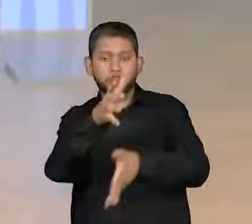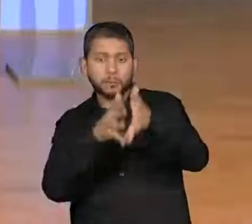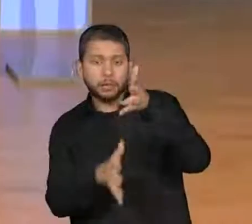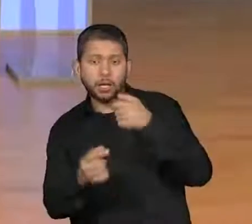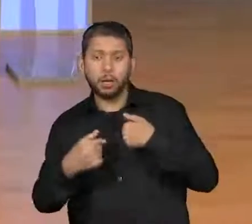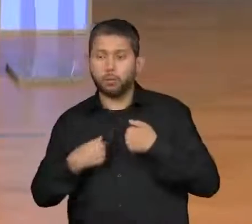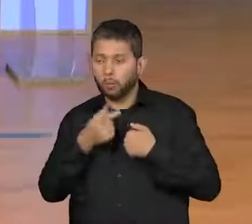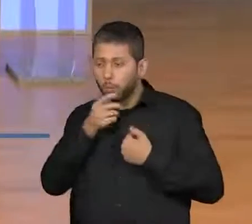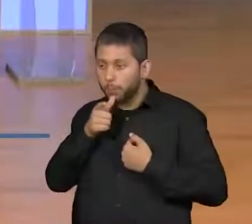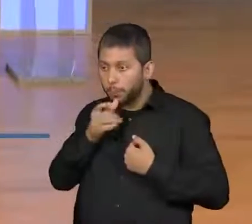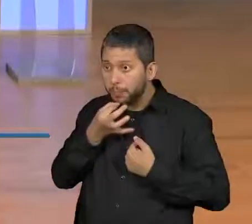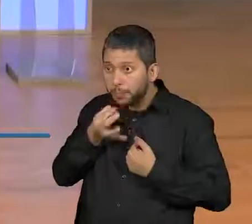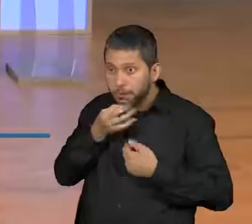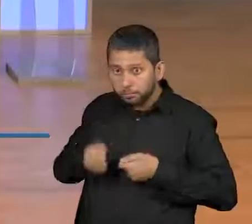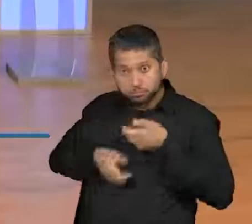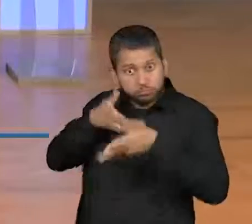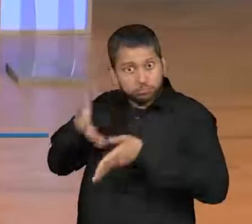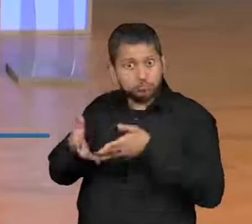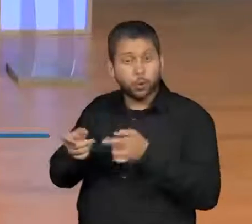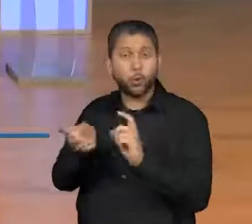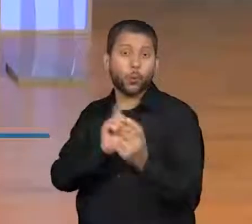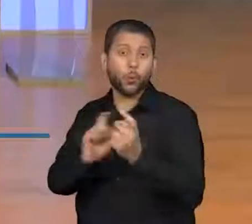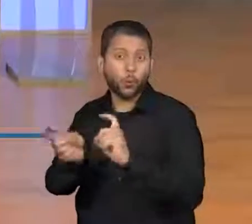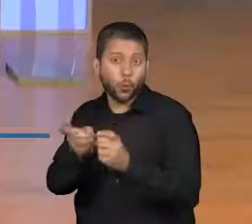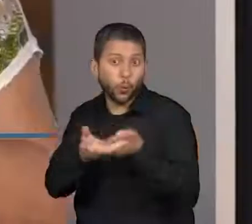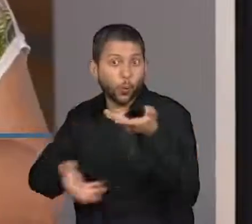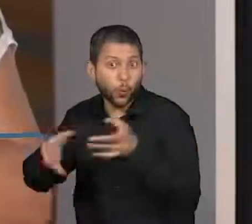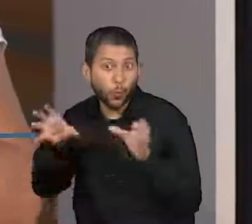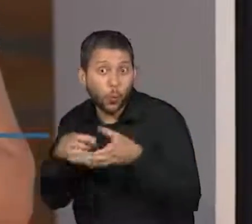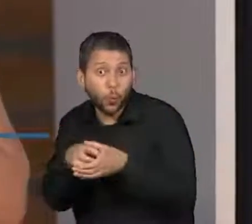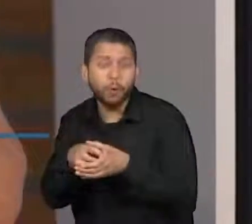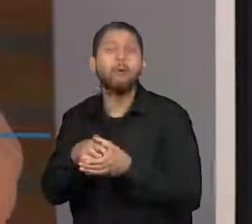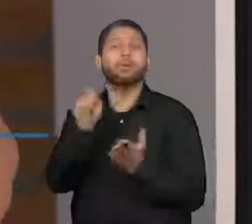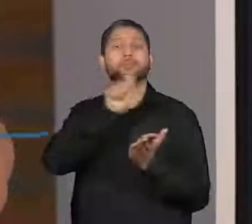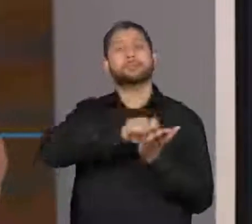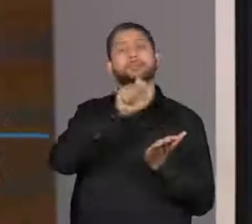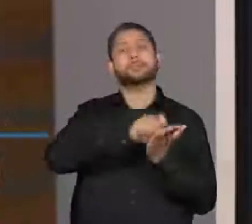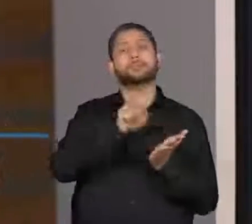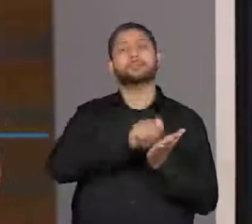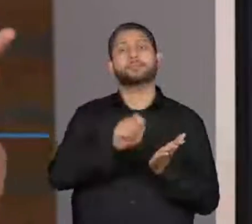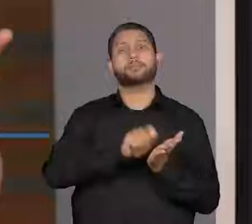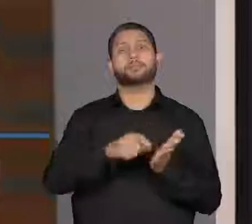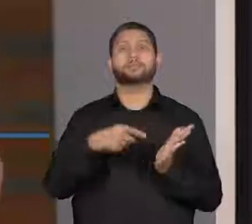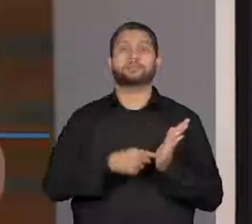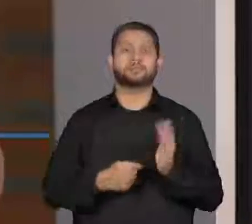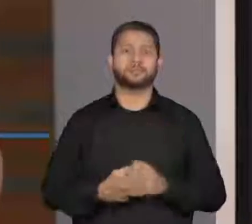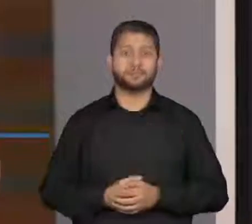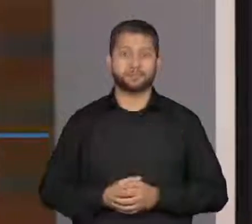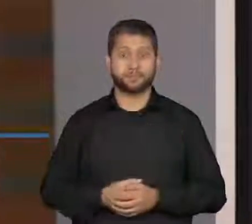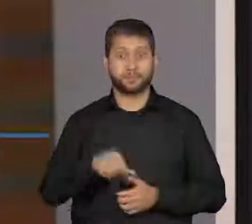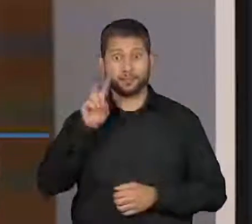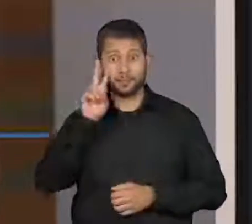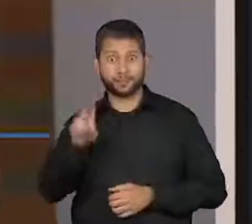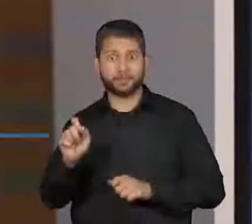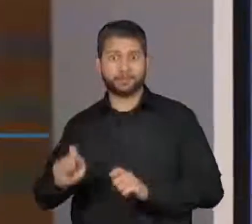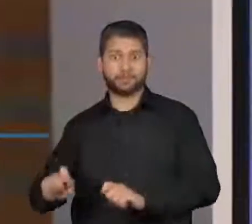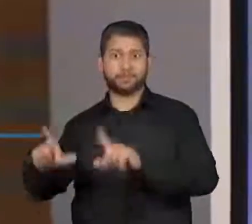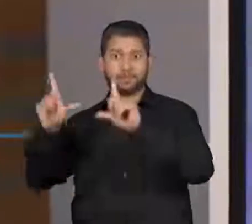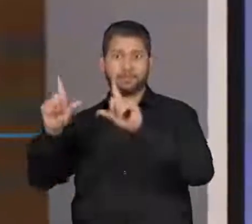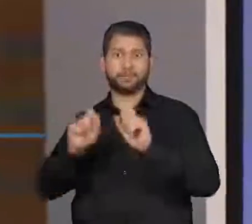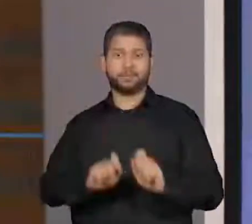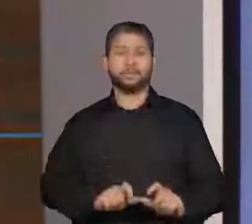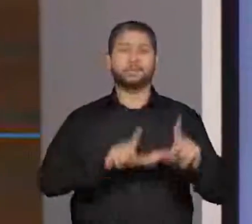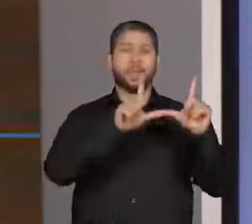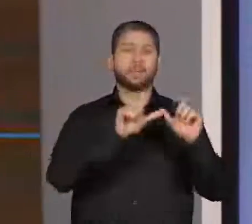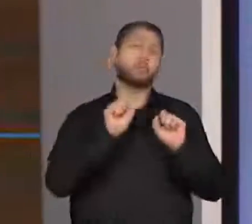conversaram. Ah, muito bem. Então, olha que bacana. A proposta é que você analise essas duas imagens, quem sabe aí em